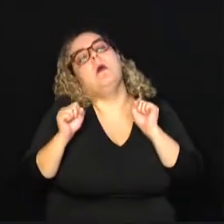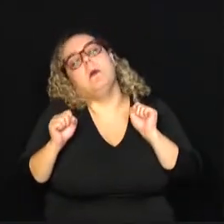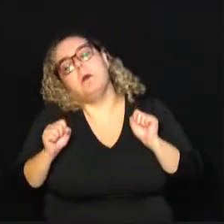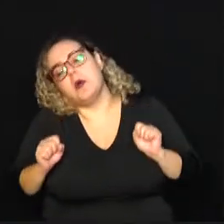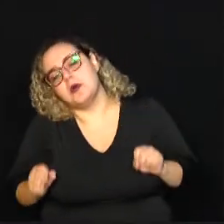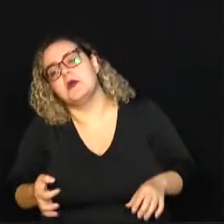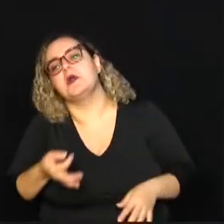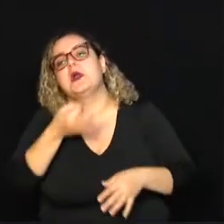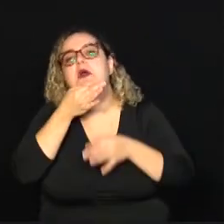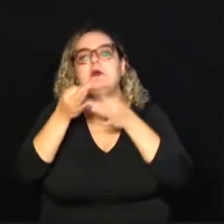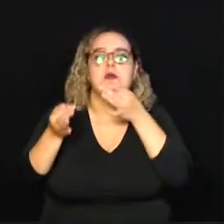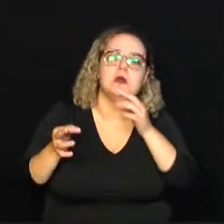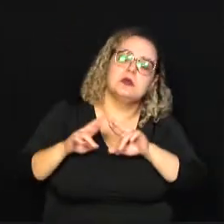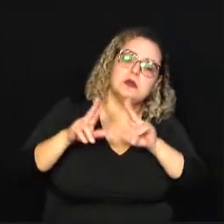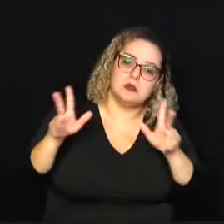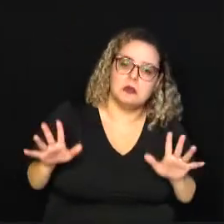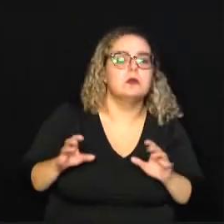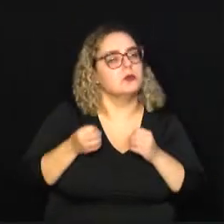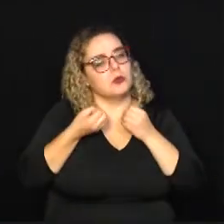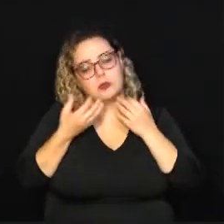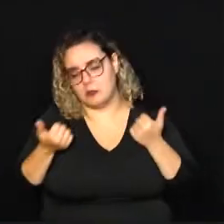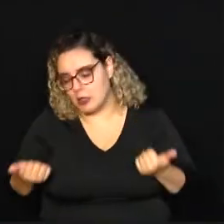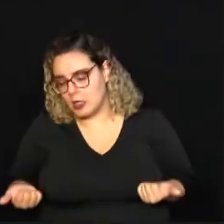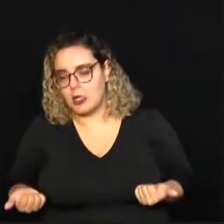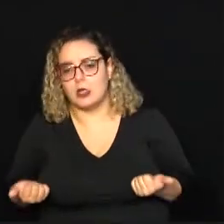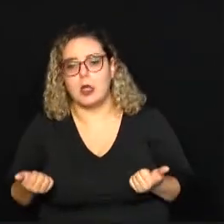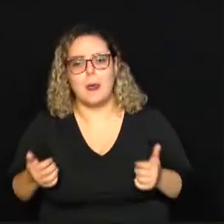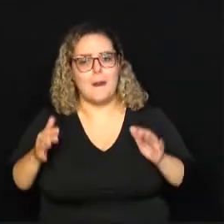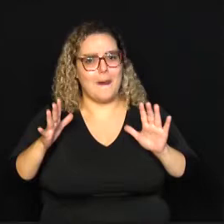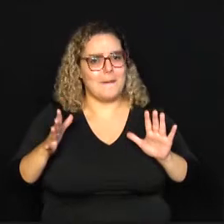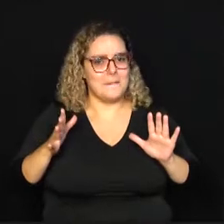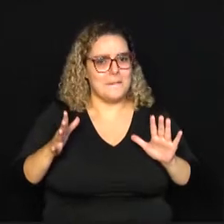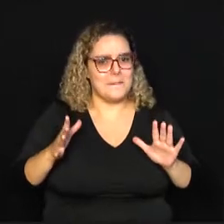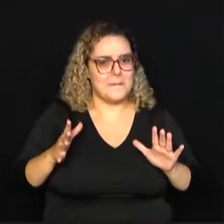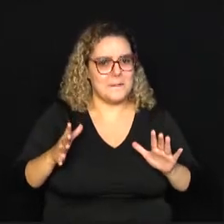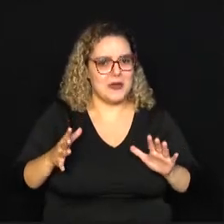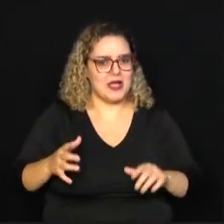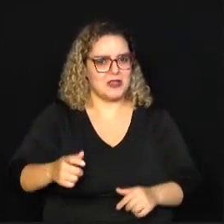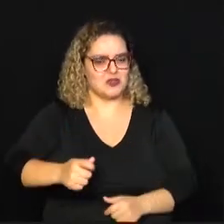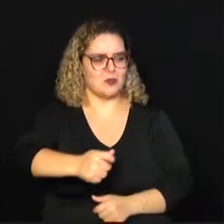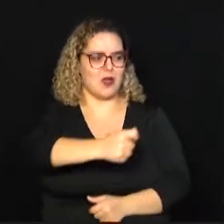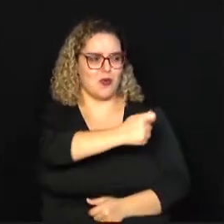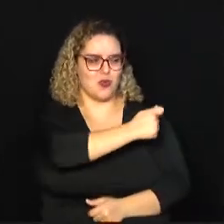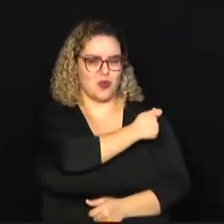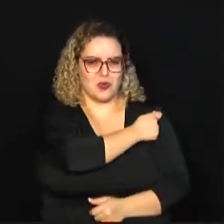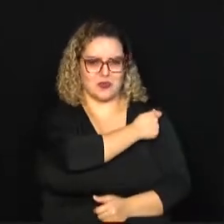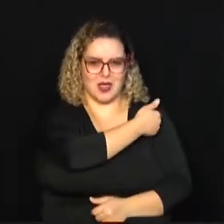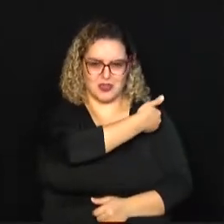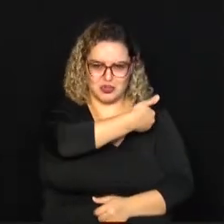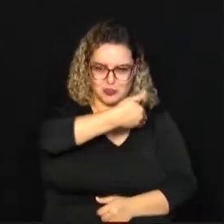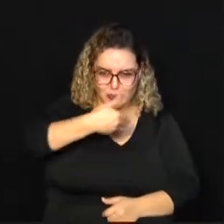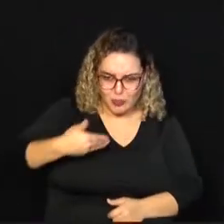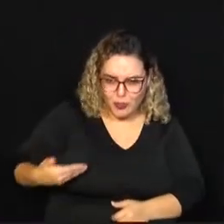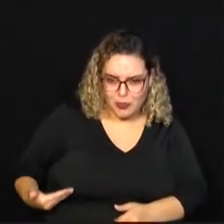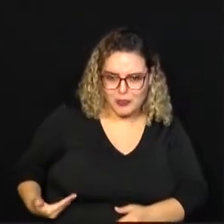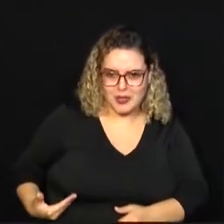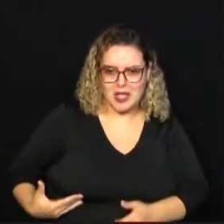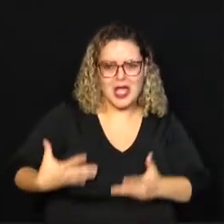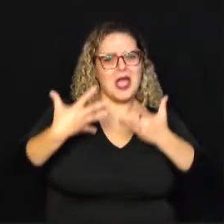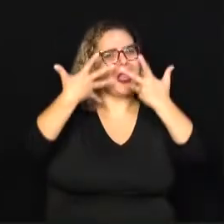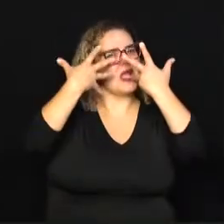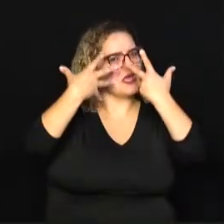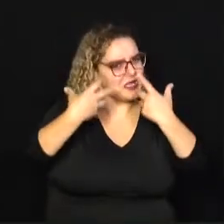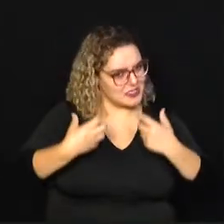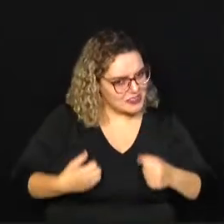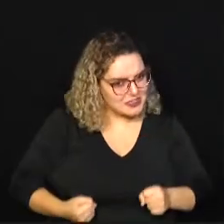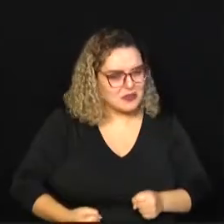opiniões divergentes sobre isso, tudo bem. Mas uma autoridade pública, não. Uma autoridade pública está recebendo as informações